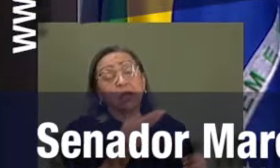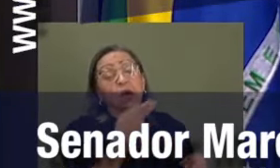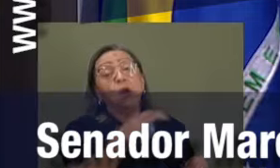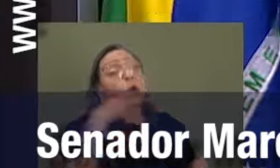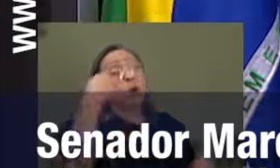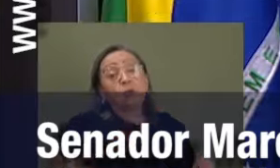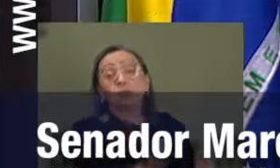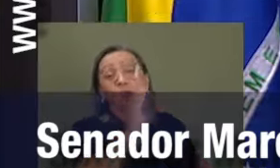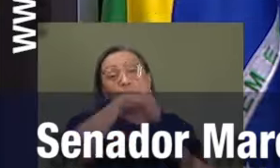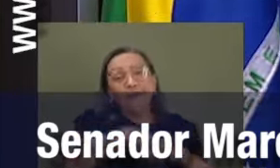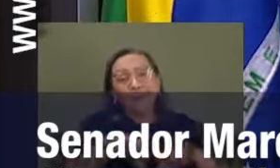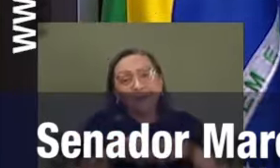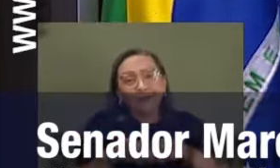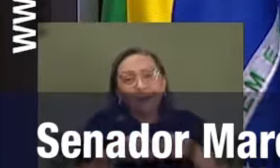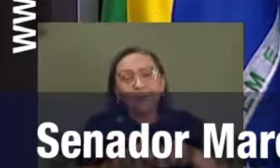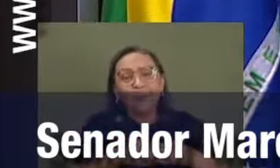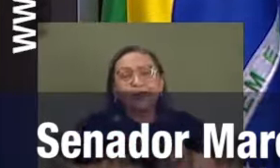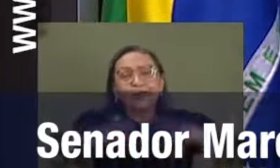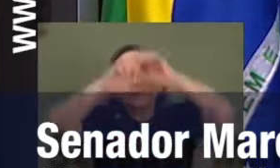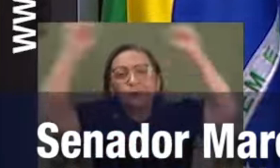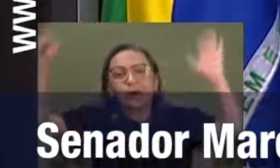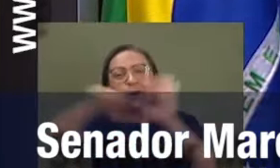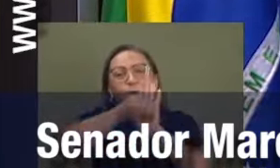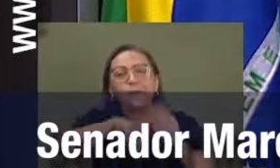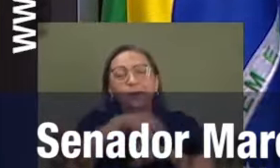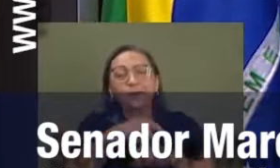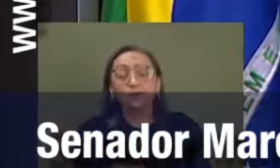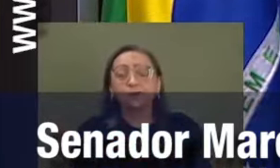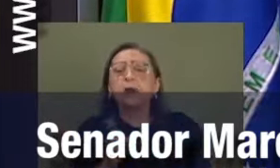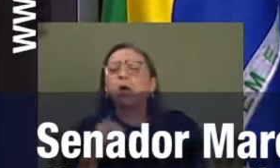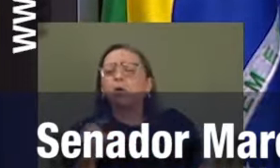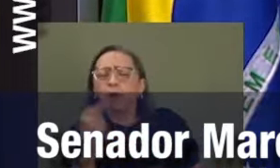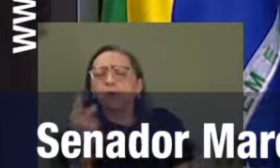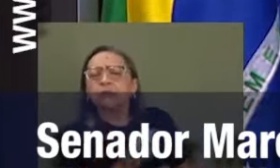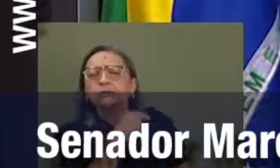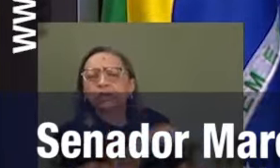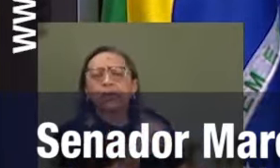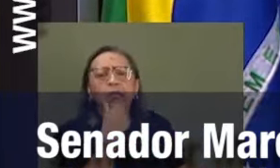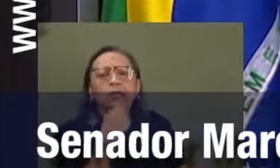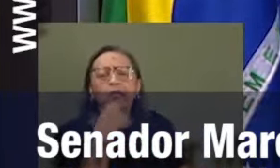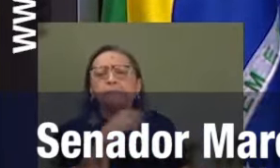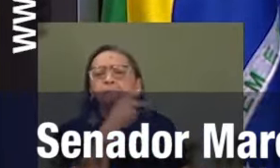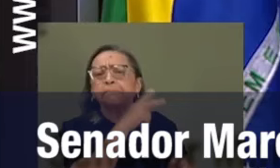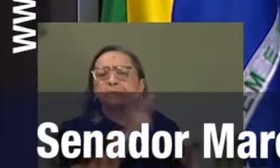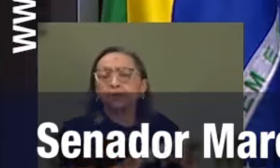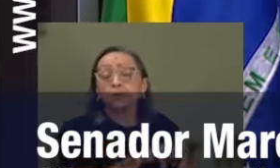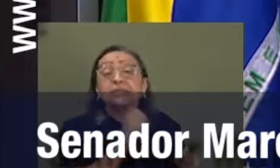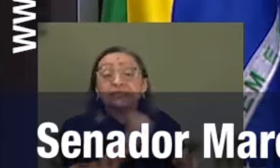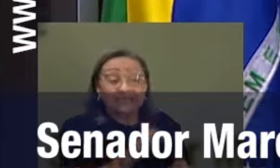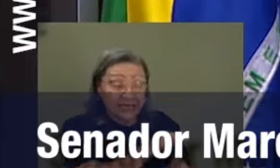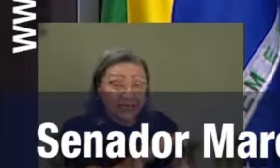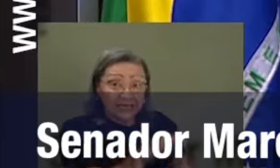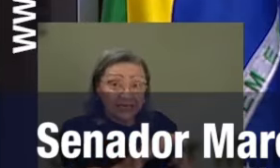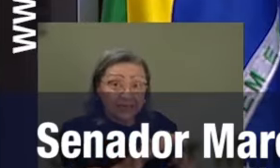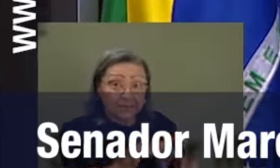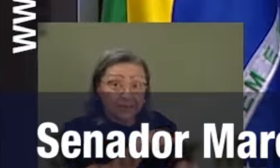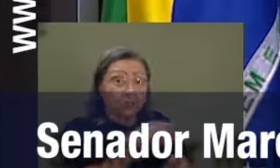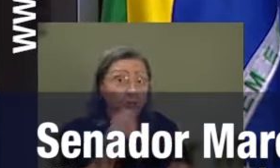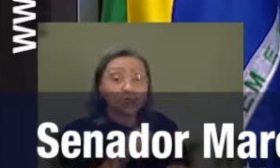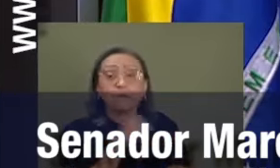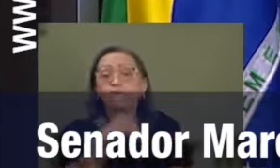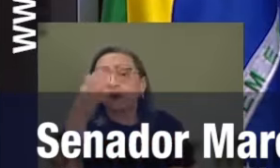Tribunal Penal Criminal. Como ele seria preso? Se ele sai da Rússia para qualquer dos 123 países que